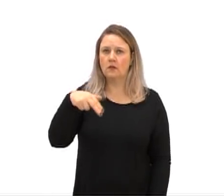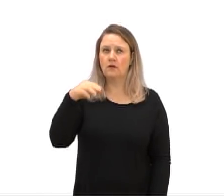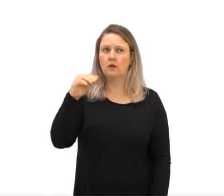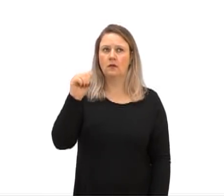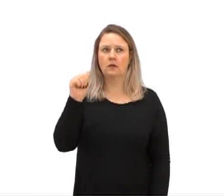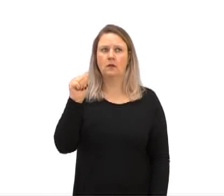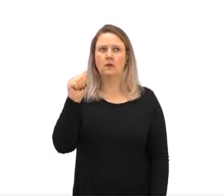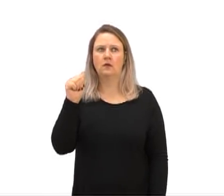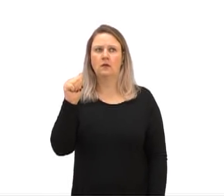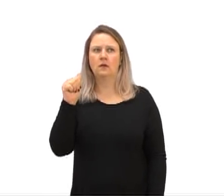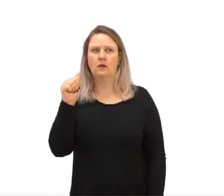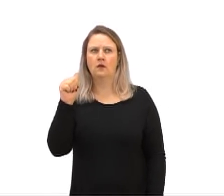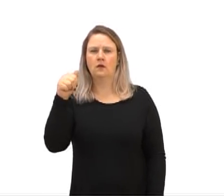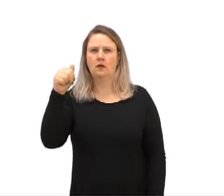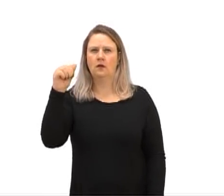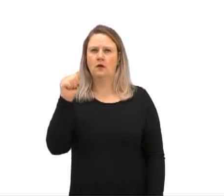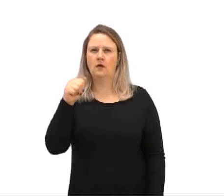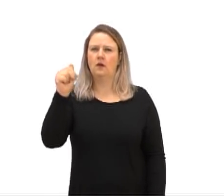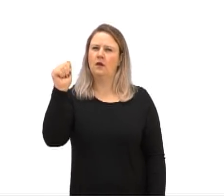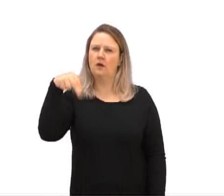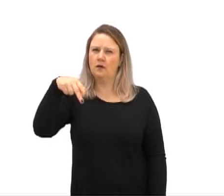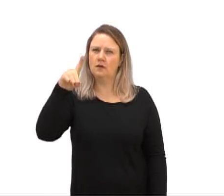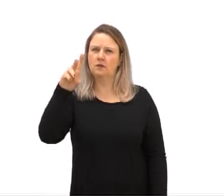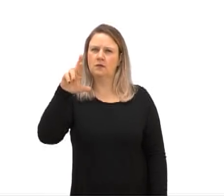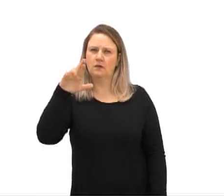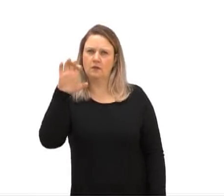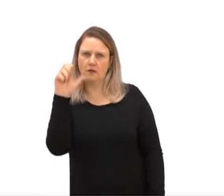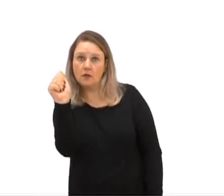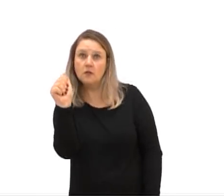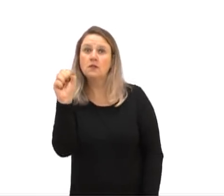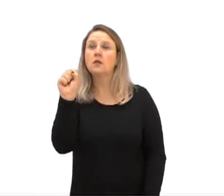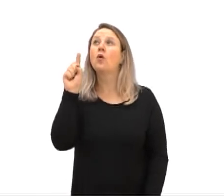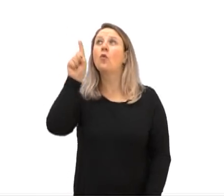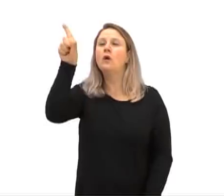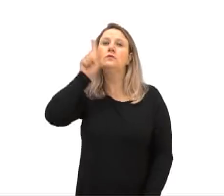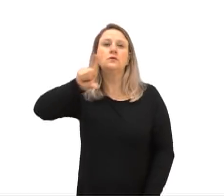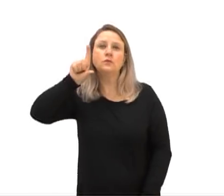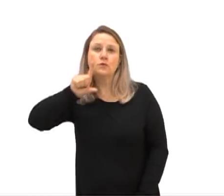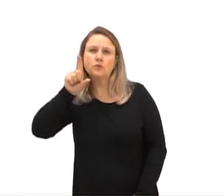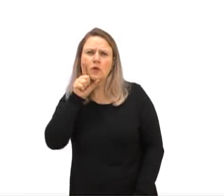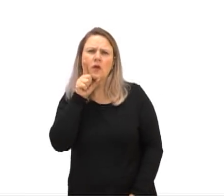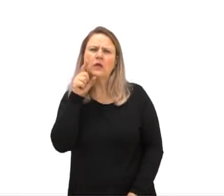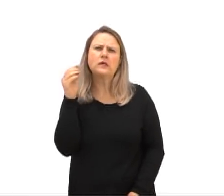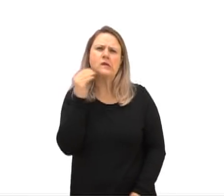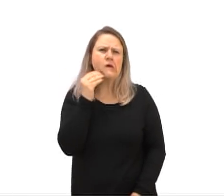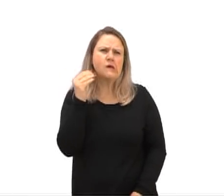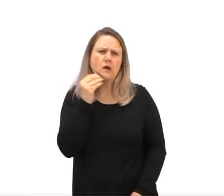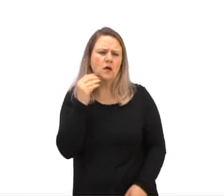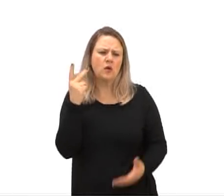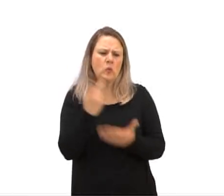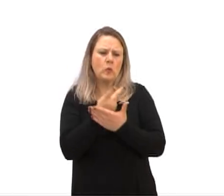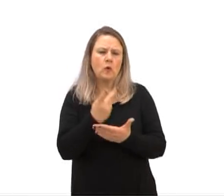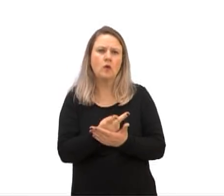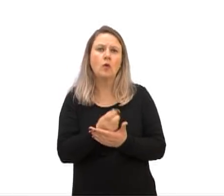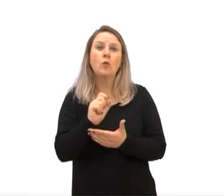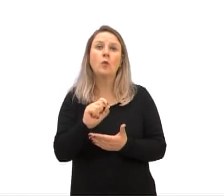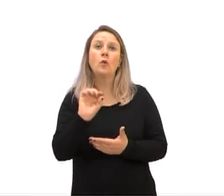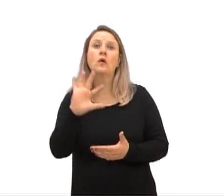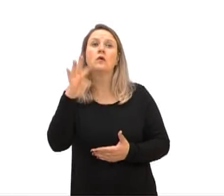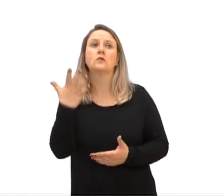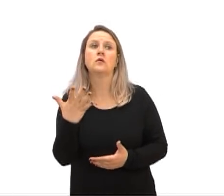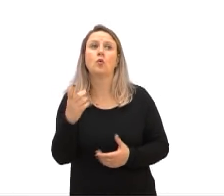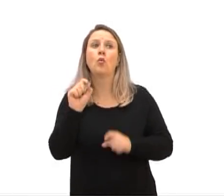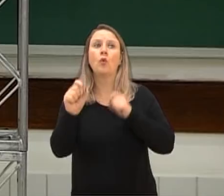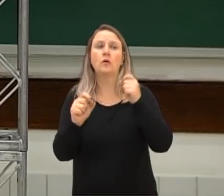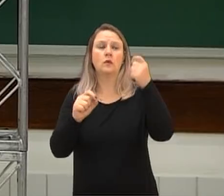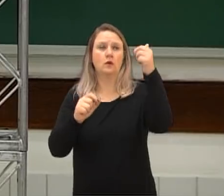está localizada na costa leste dos Estados Unidos, no estado da Califórnia, é um falhamento resultado da ação de